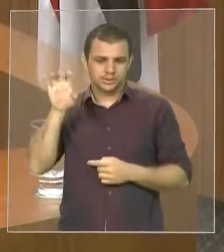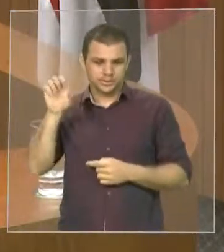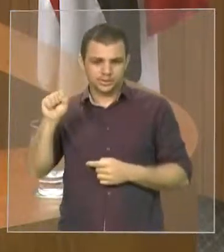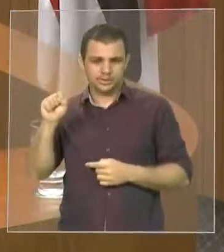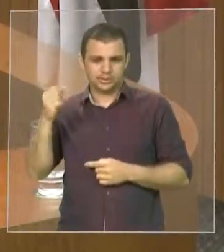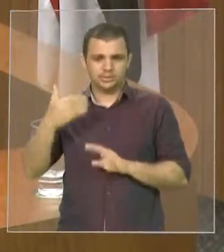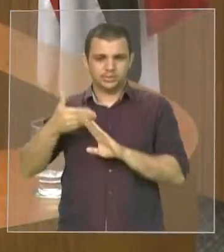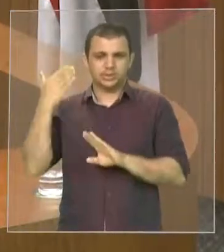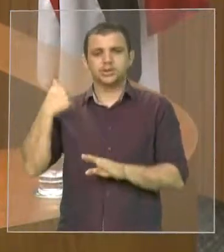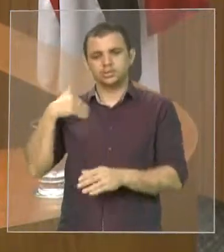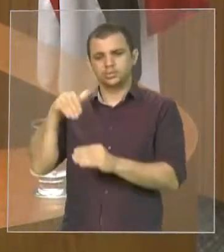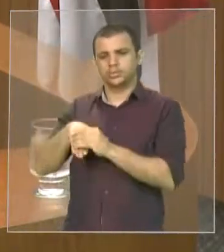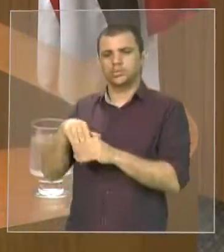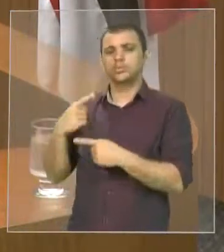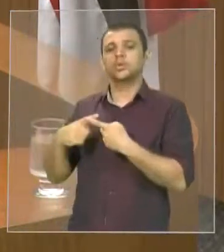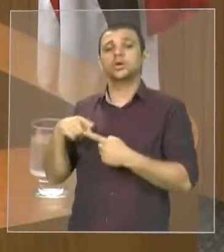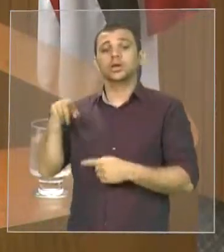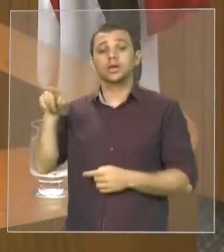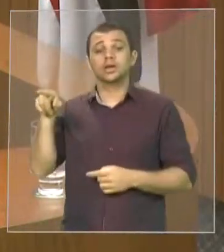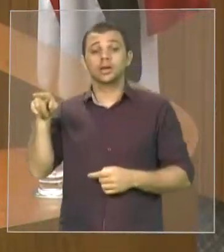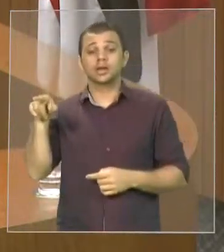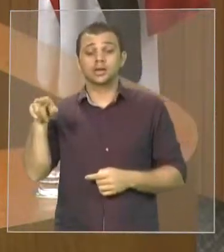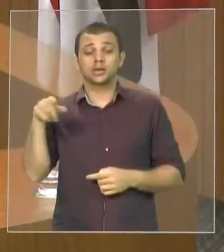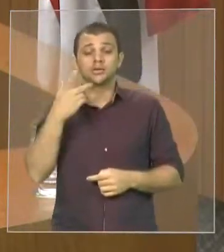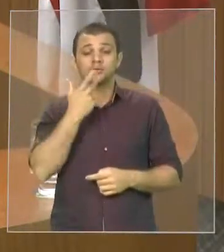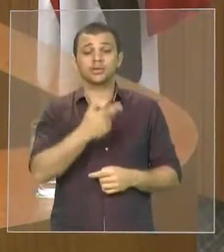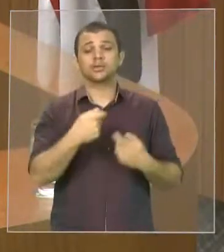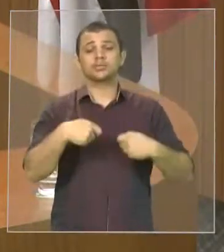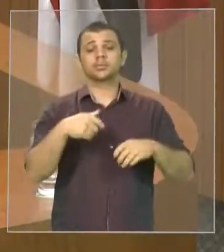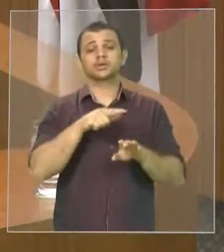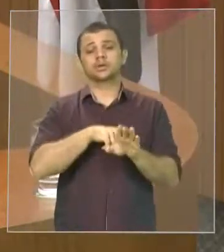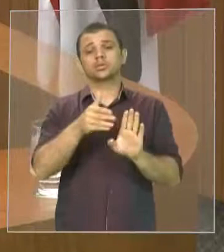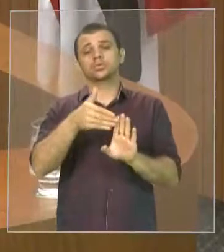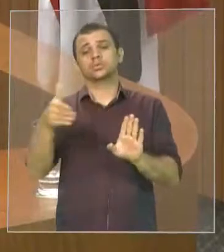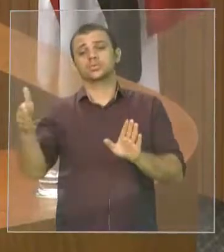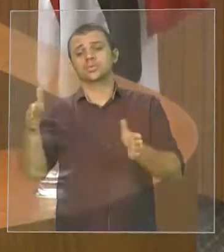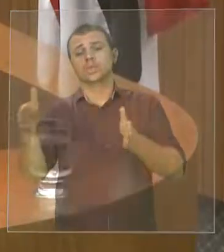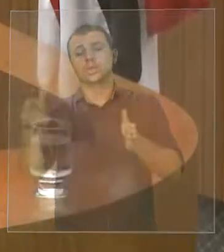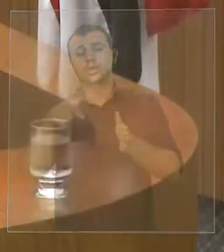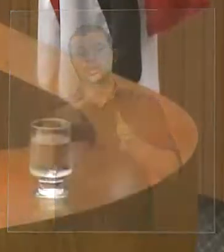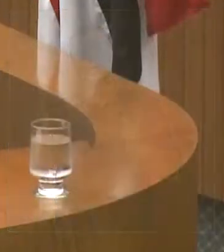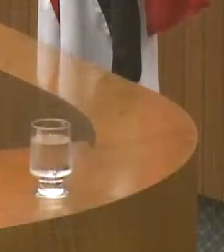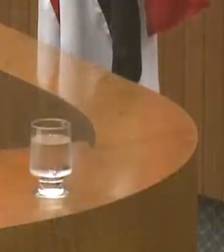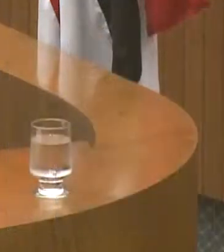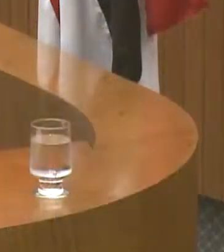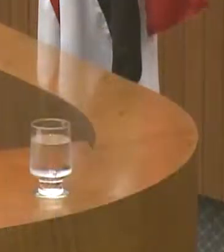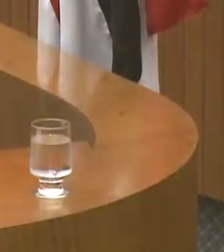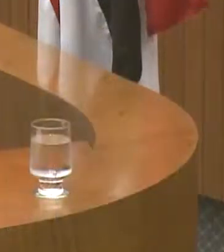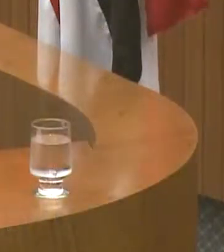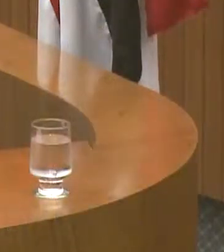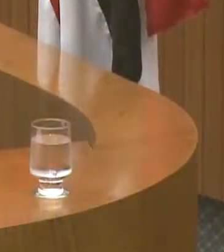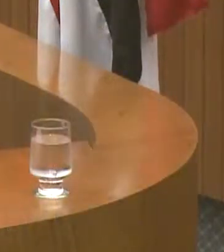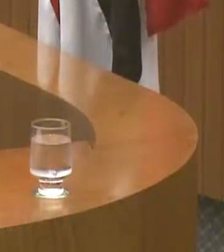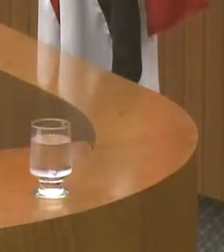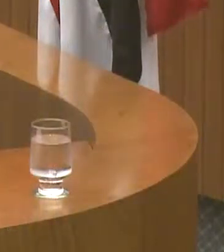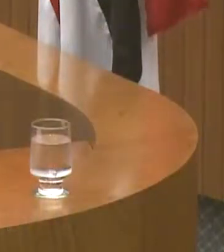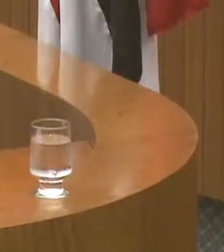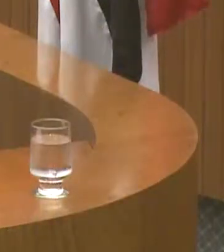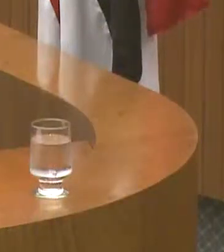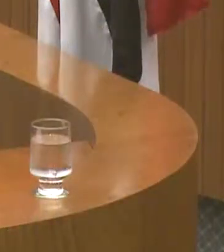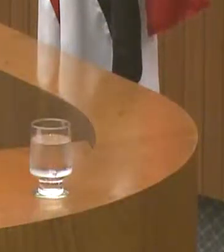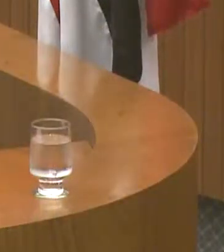porque ele disse que precisava de uma folga financeira para poder realizar investimentos no Maranhão.